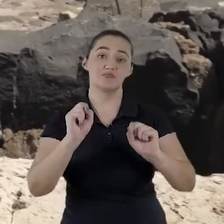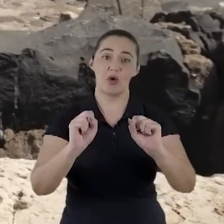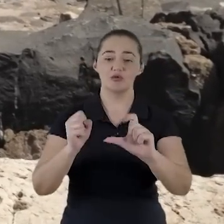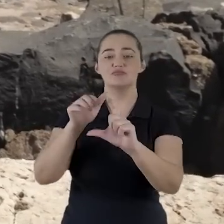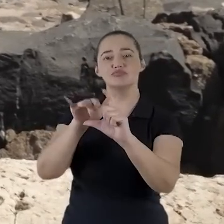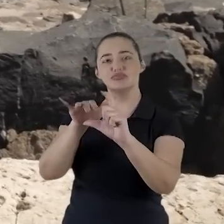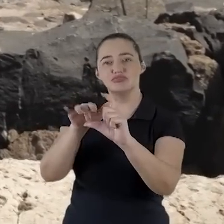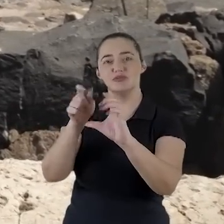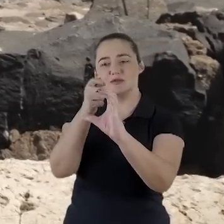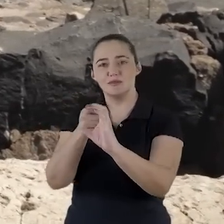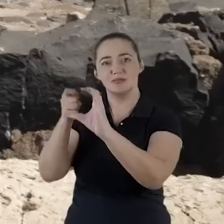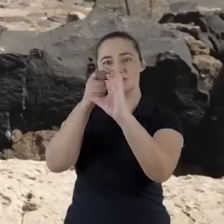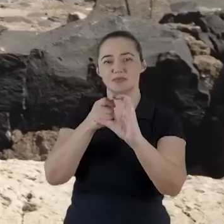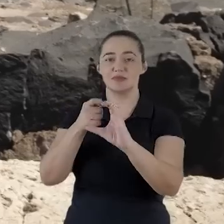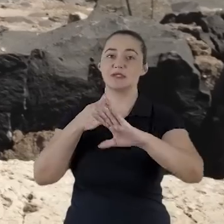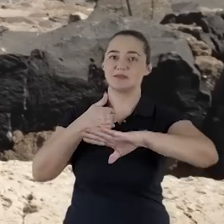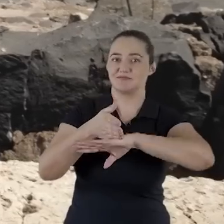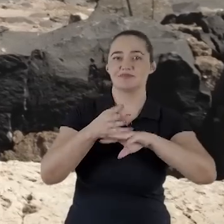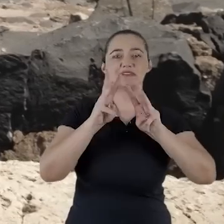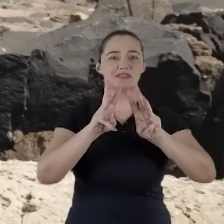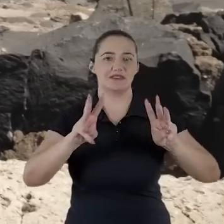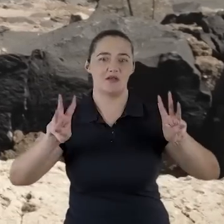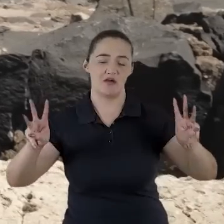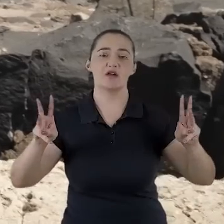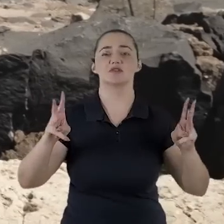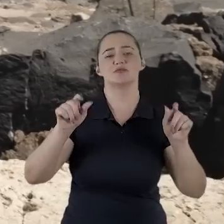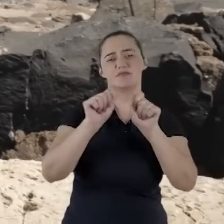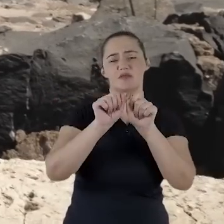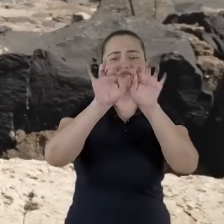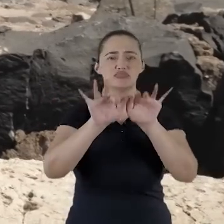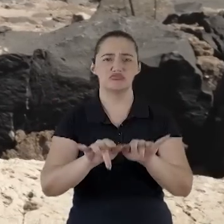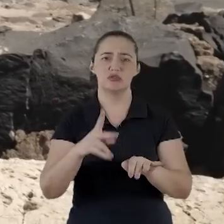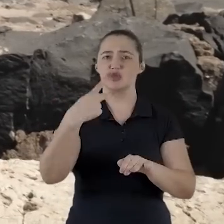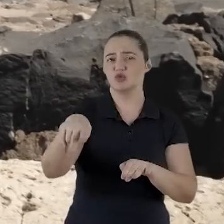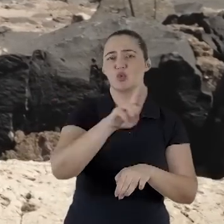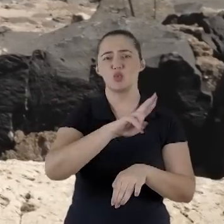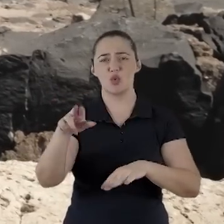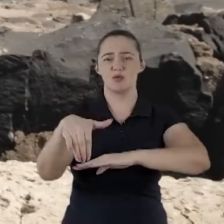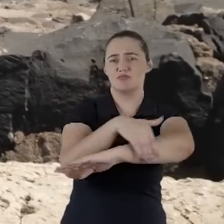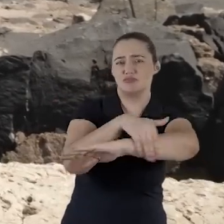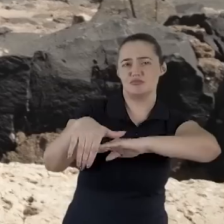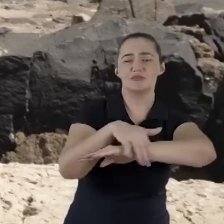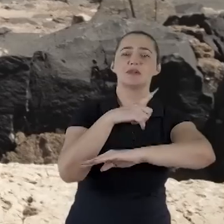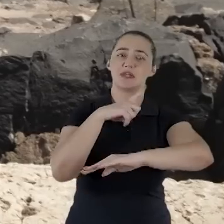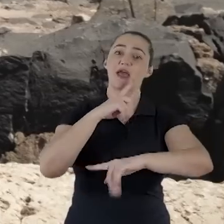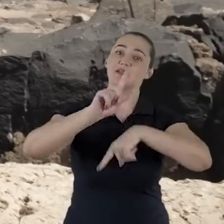através do QR Code que aparece aí, acionar com o seu celular e fazer a sua inscrição, ou ainda pelo